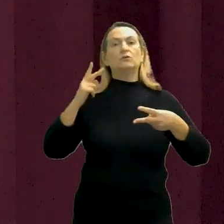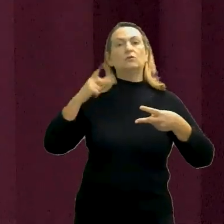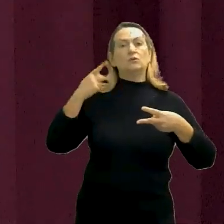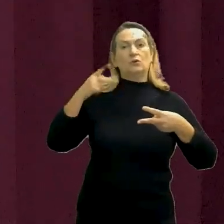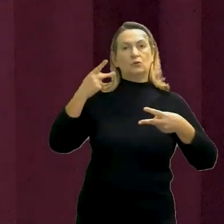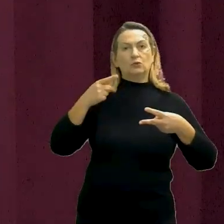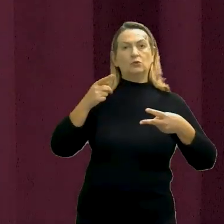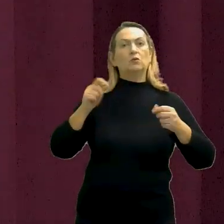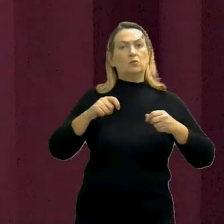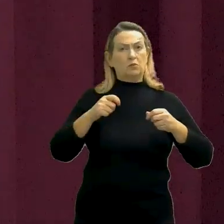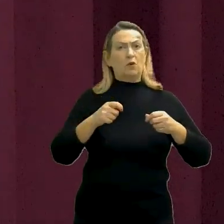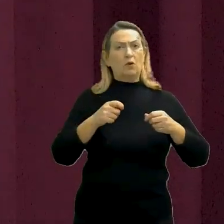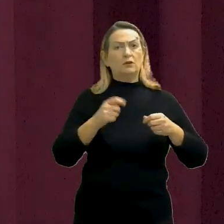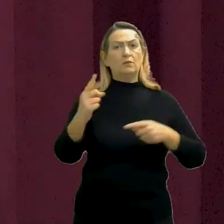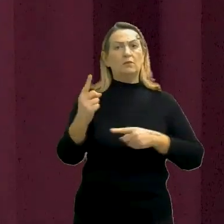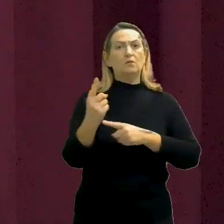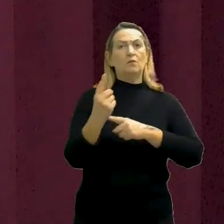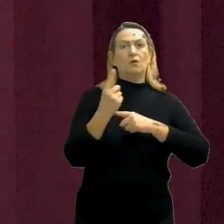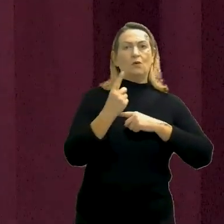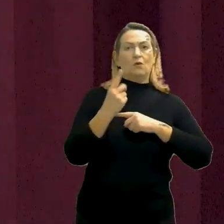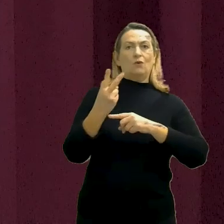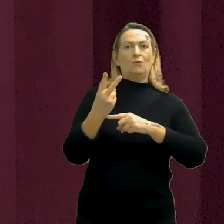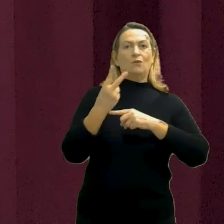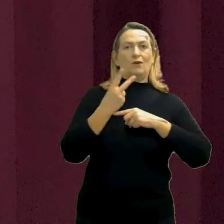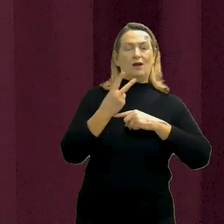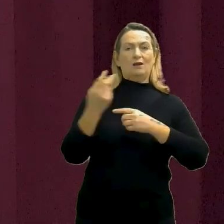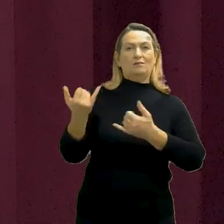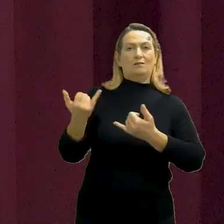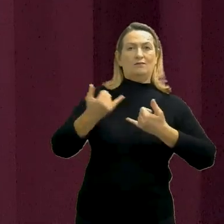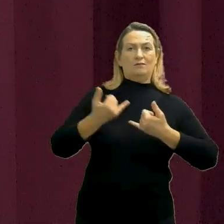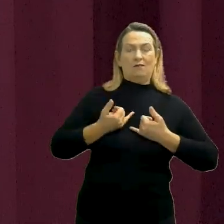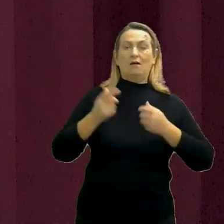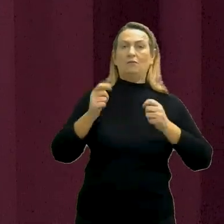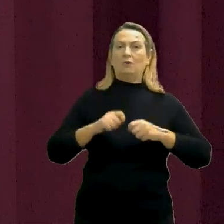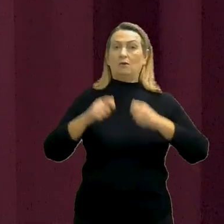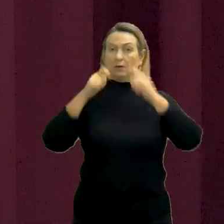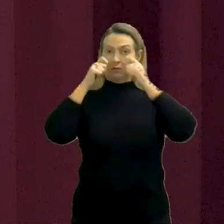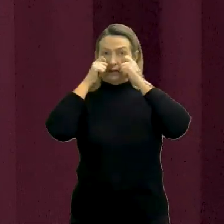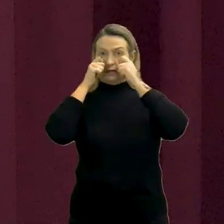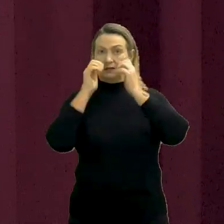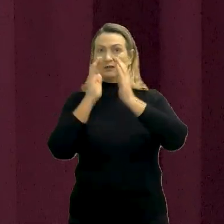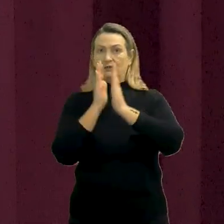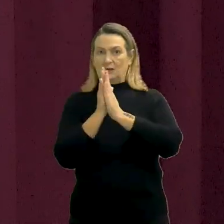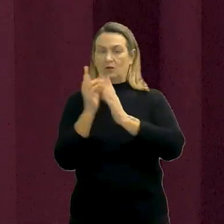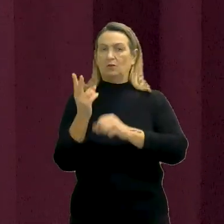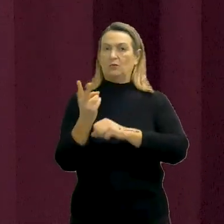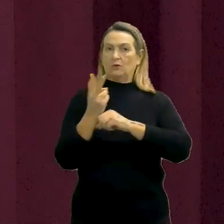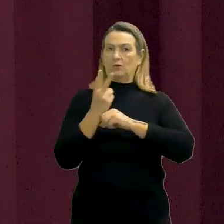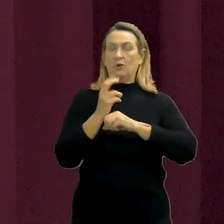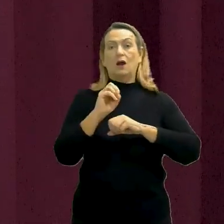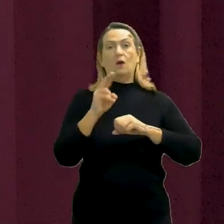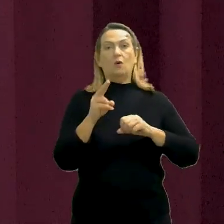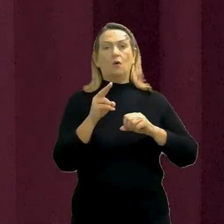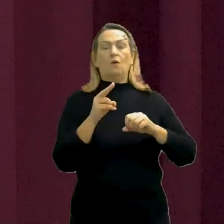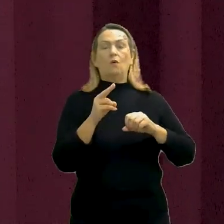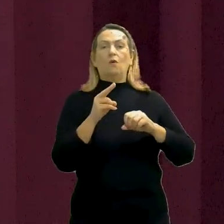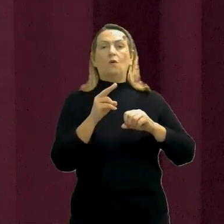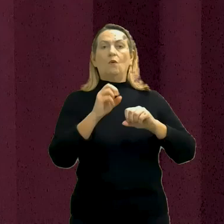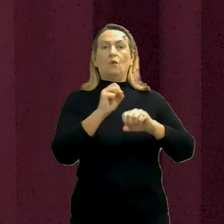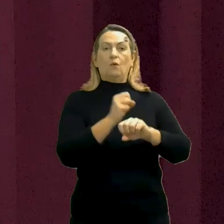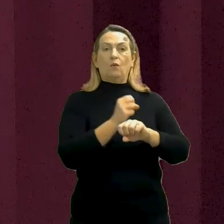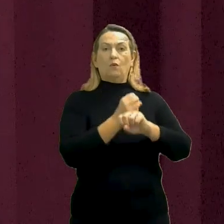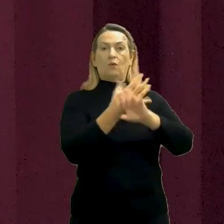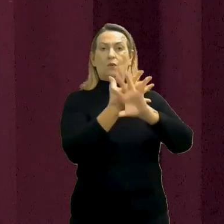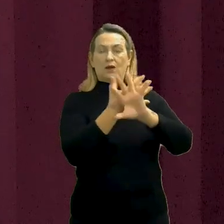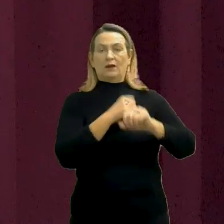demandas tanto de forma presencial quanto de forma online né no seu eh telefone celular no